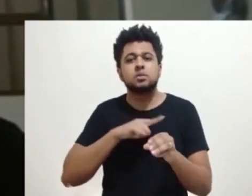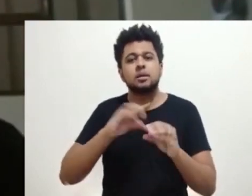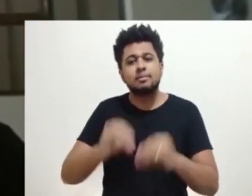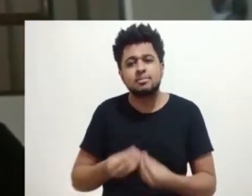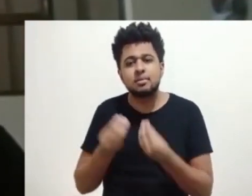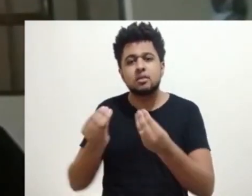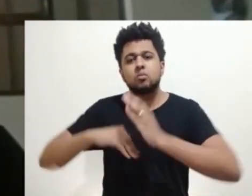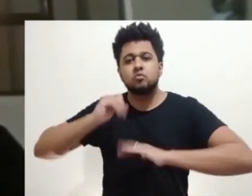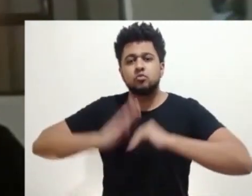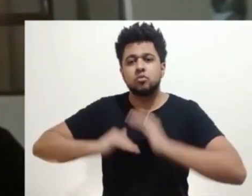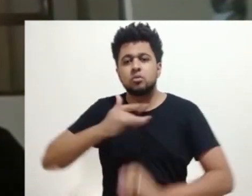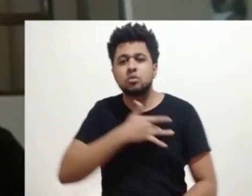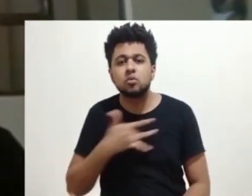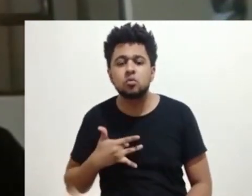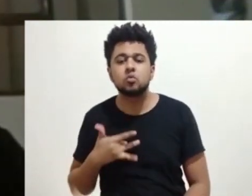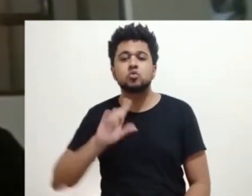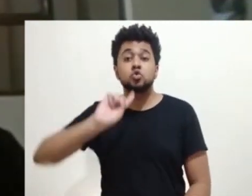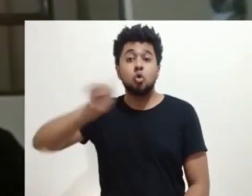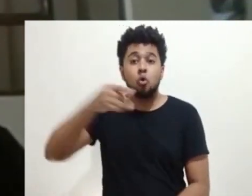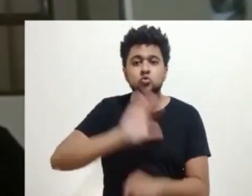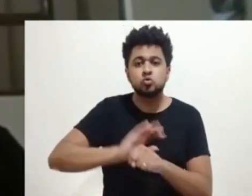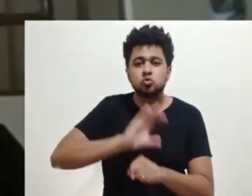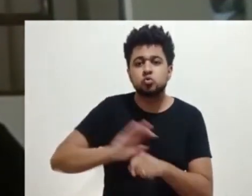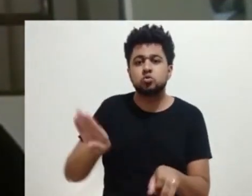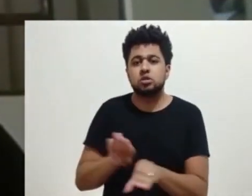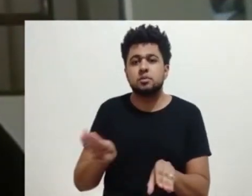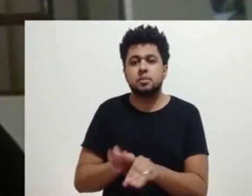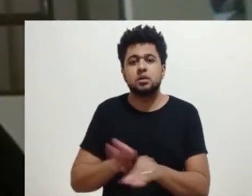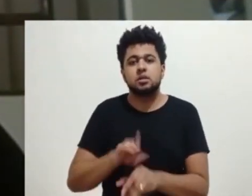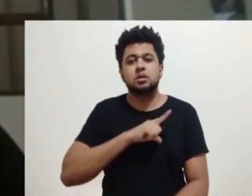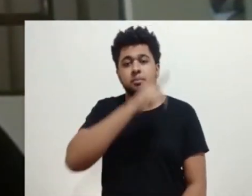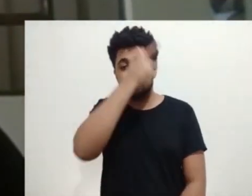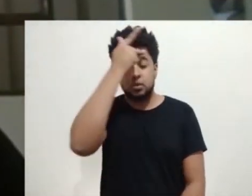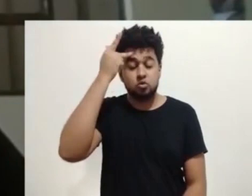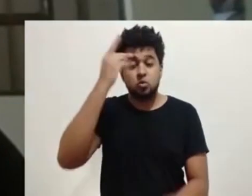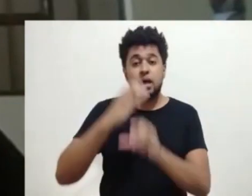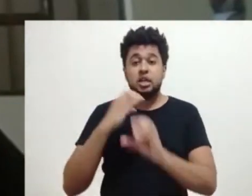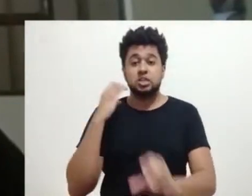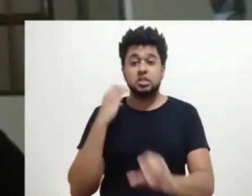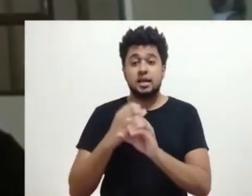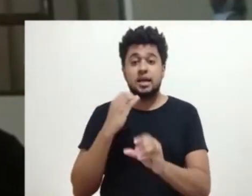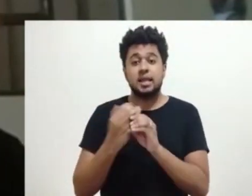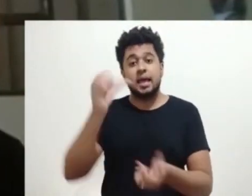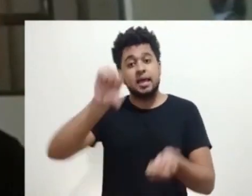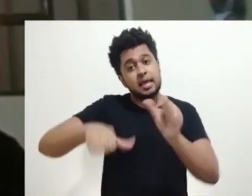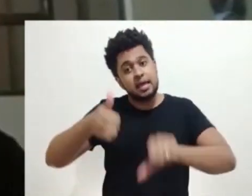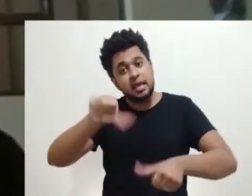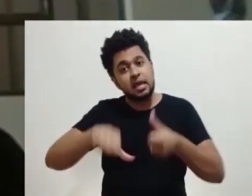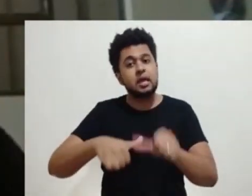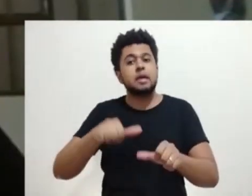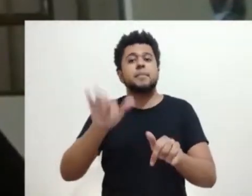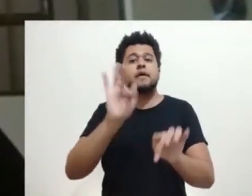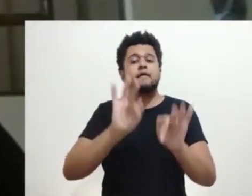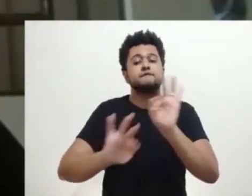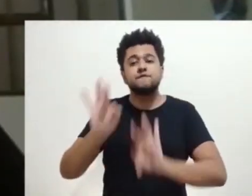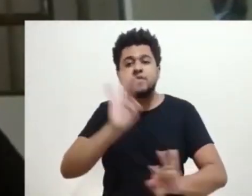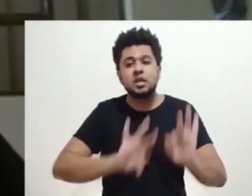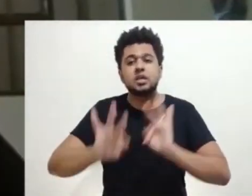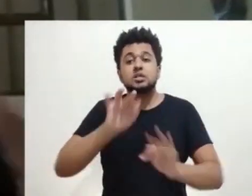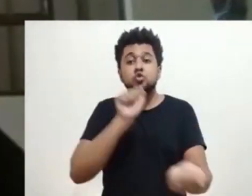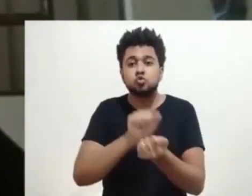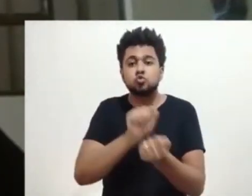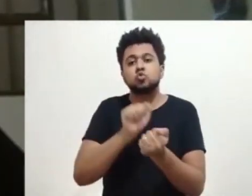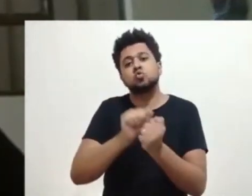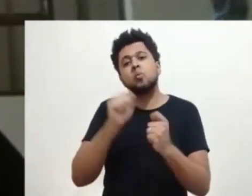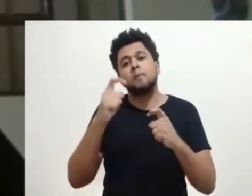saúde, outros cursos que nem o pessoal da engenharia química, da física, juntou com a medicina, então fazendo